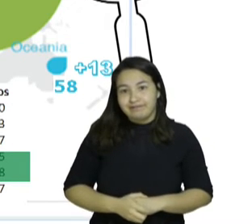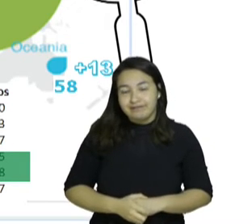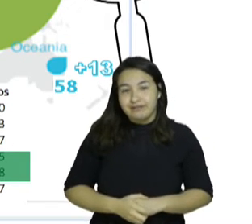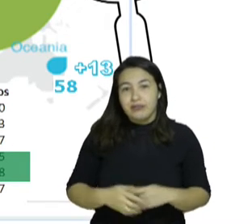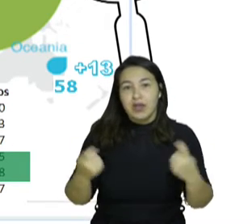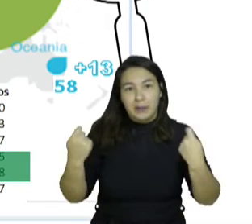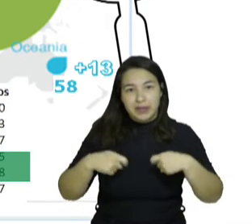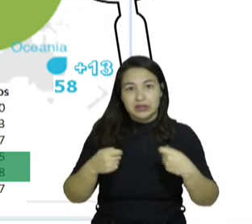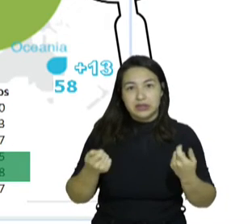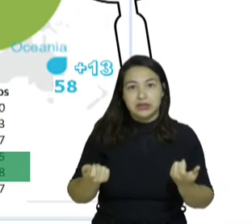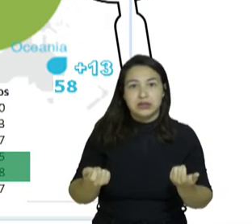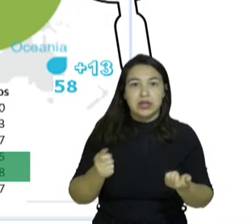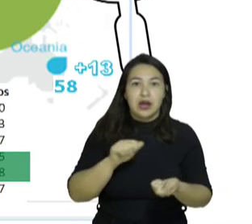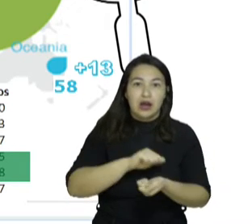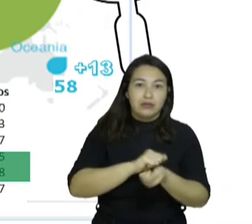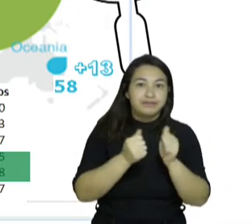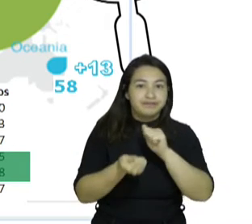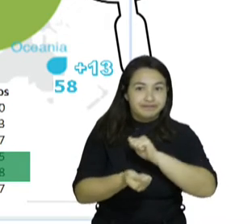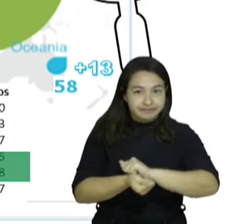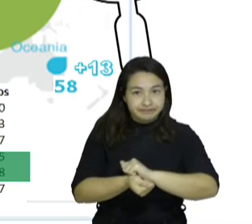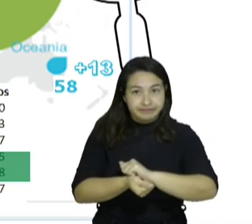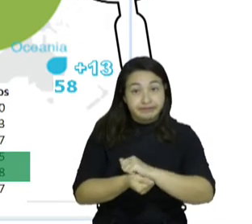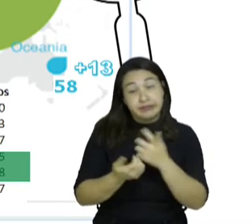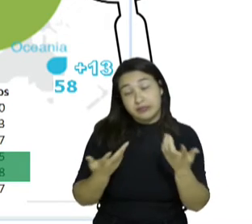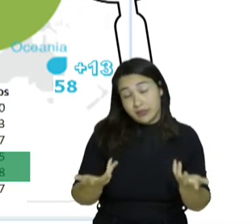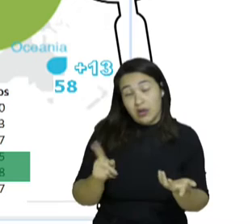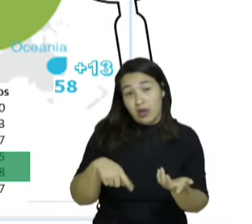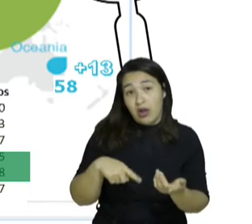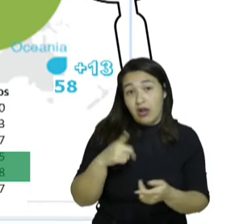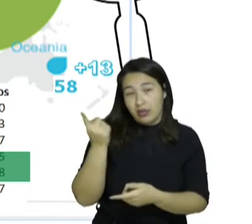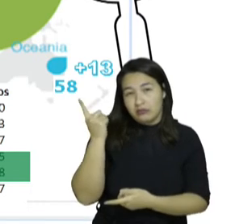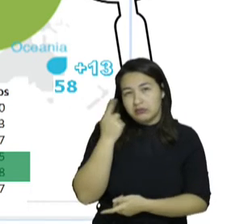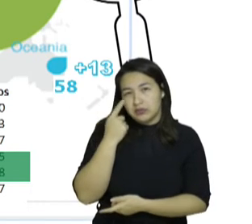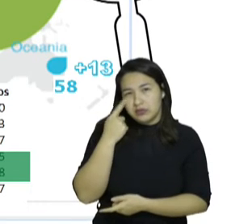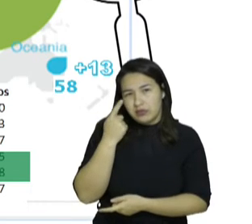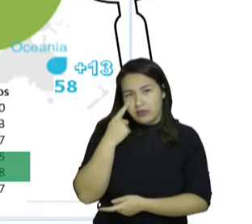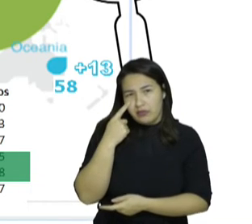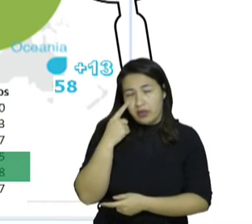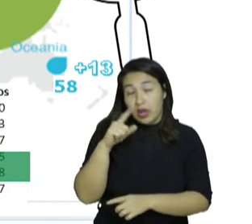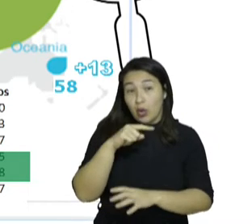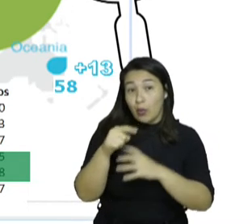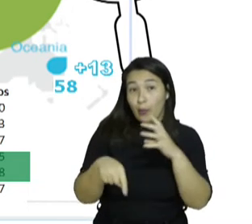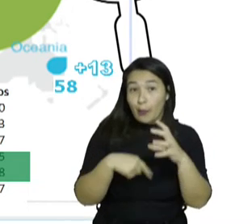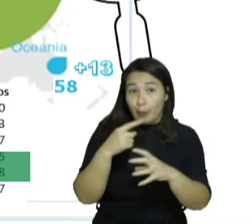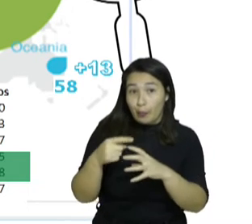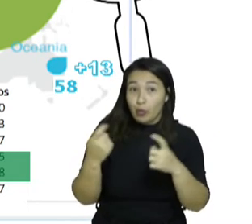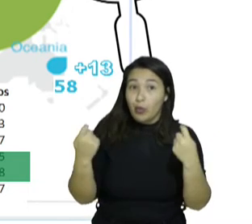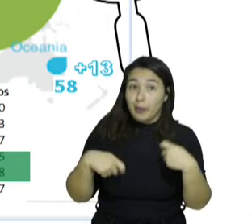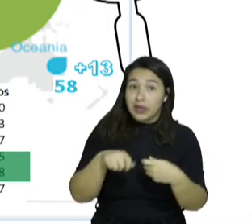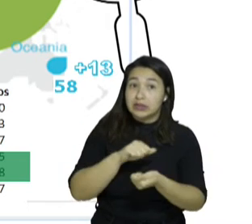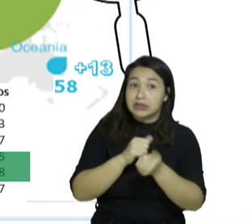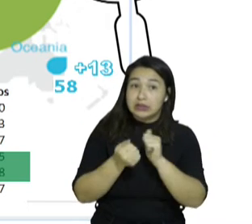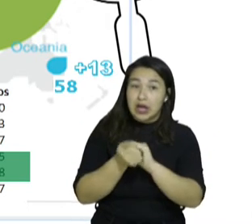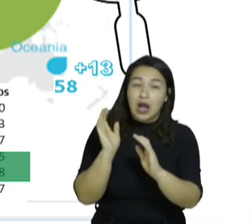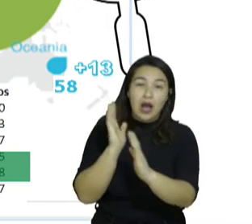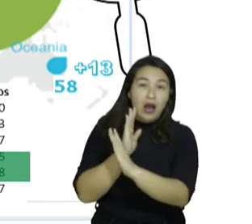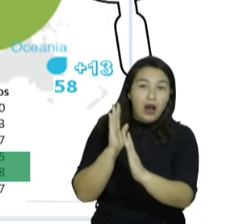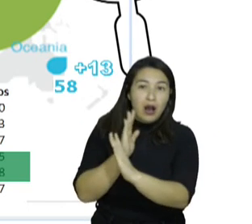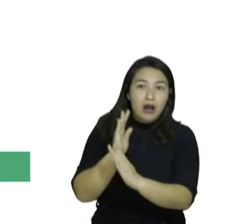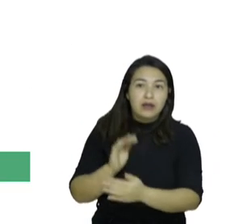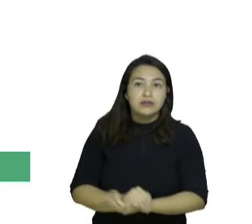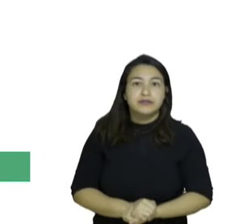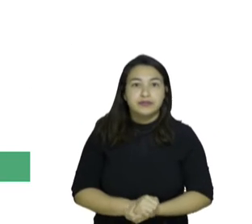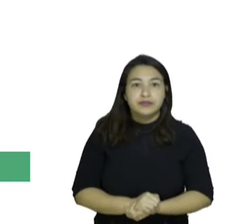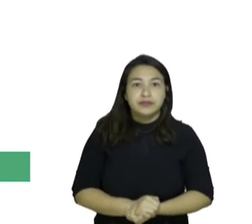a isso Então essas são as oportunidades que nós temos no mundo e que precisamos analisar